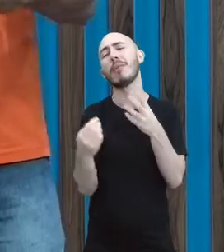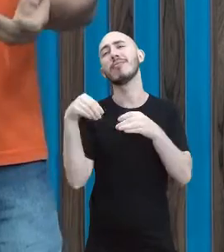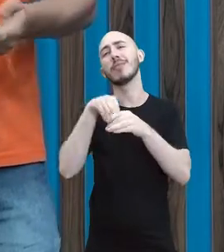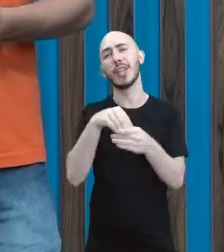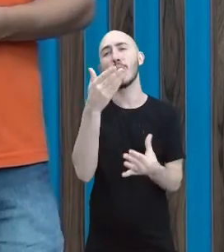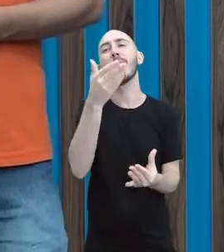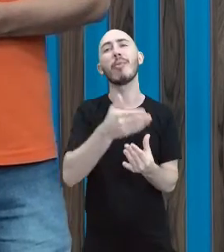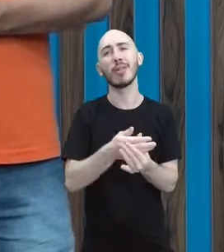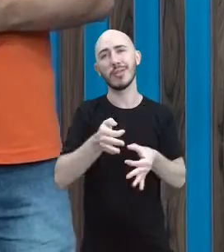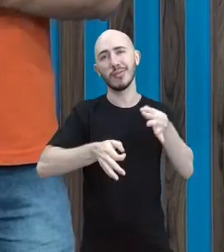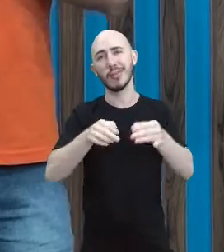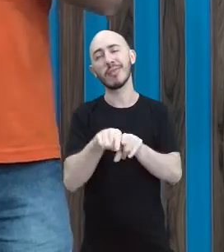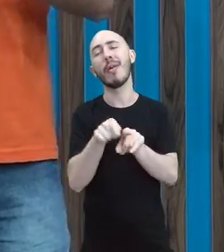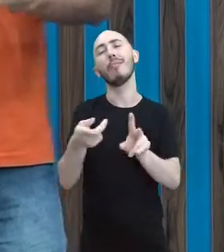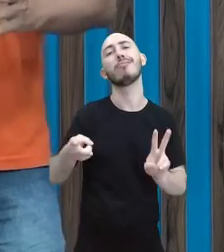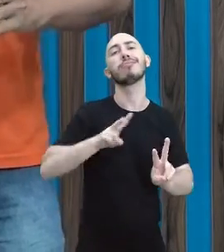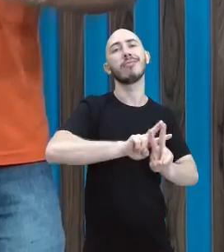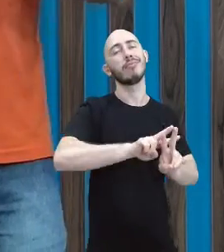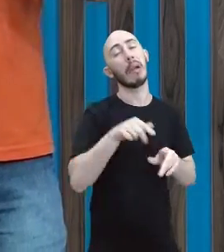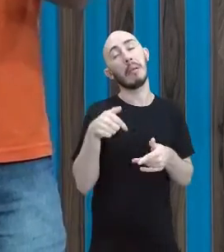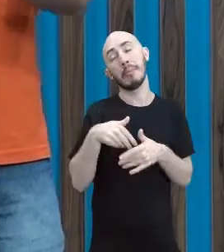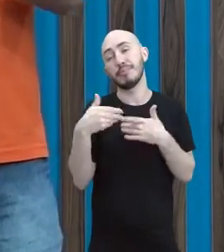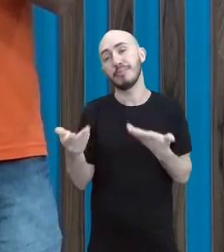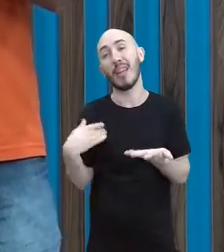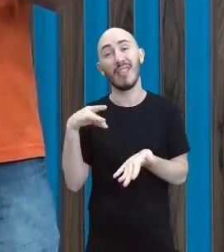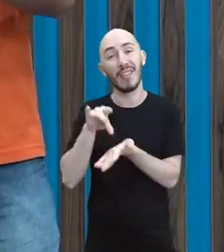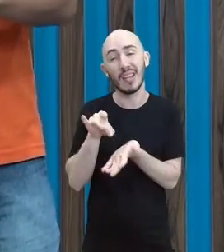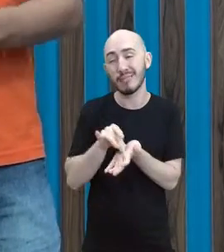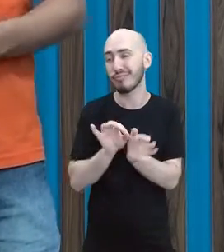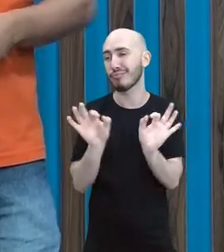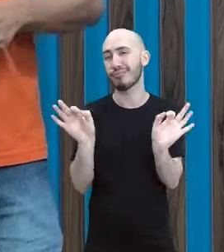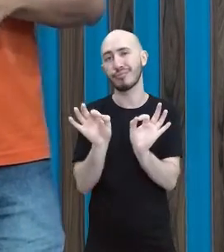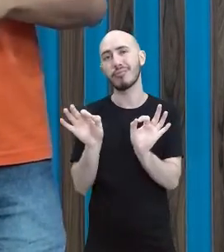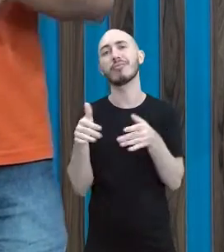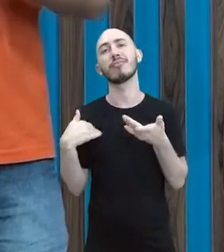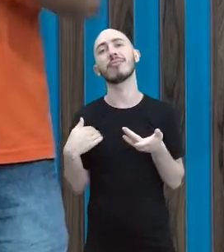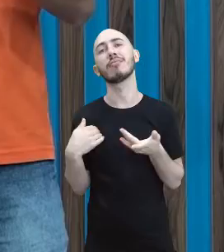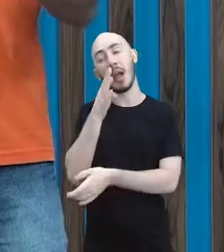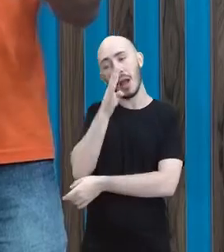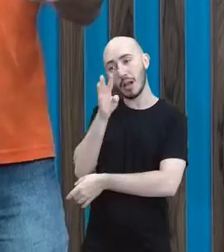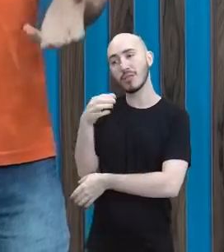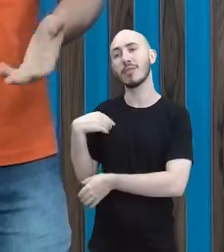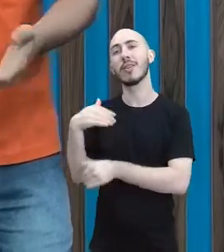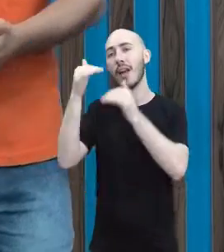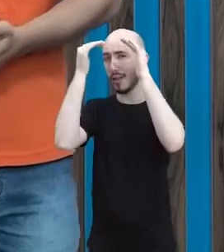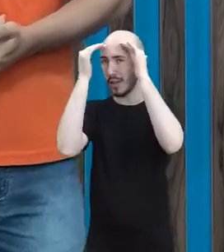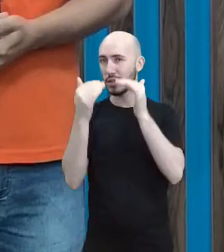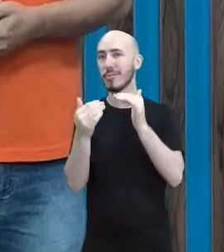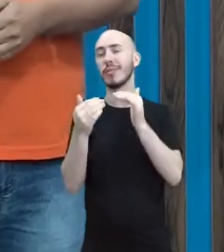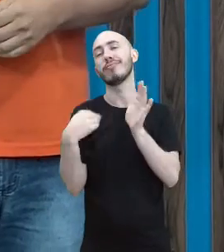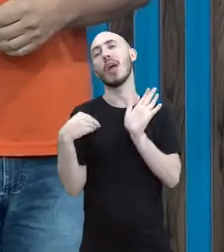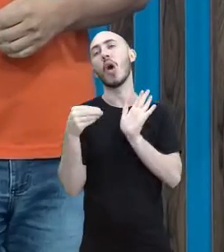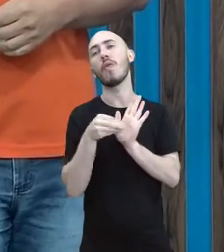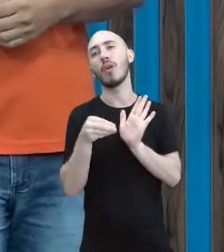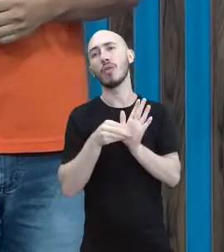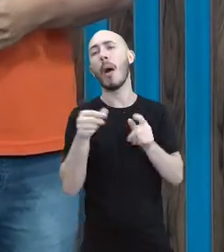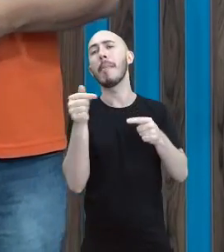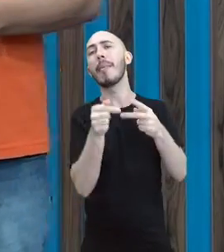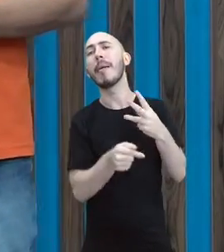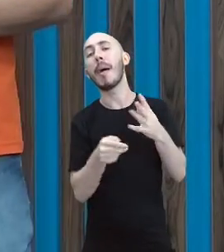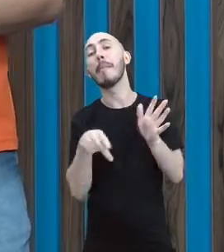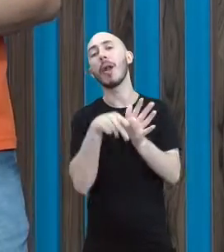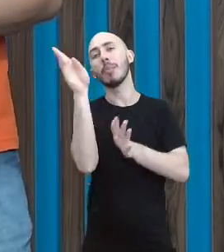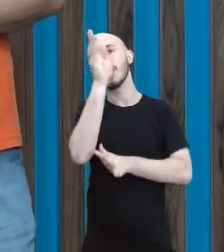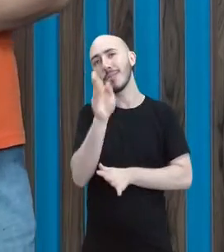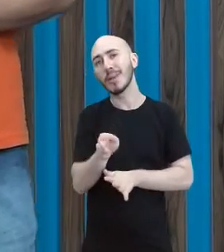que levaram à prisão, mas a princípio, diretamente acusaram de estar desrespeitando os símbolos nacionais, já que ele fez uma